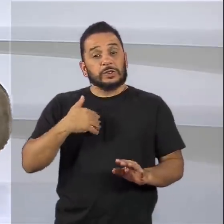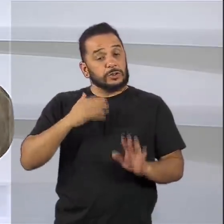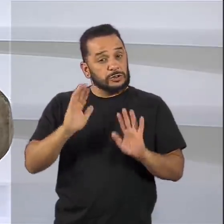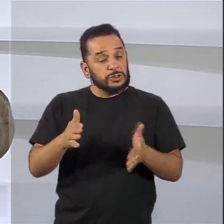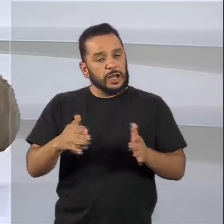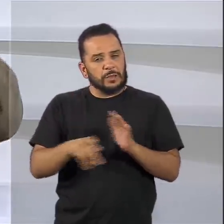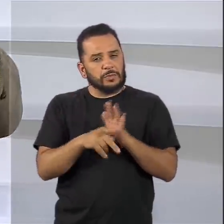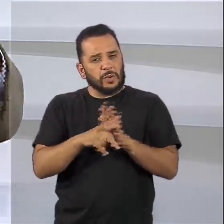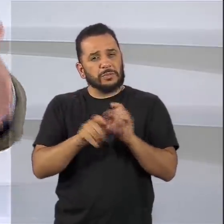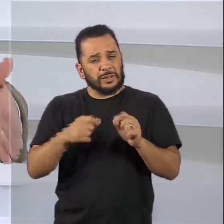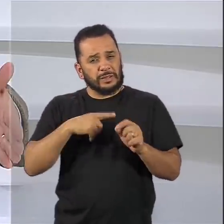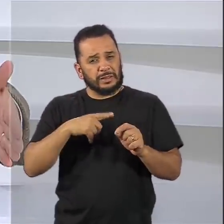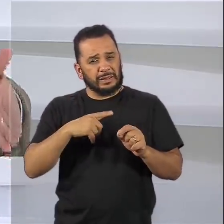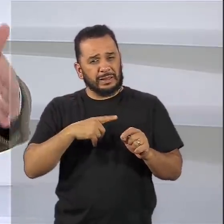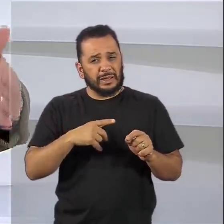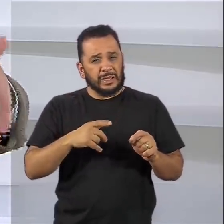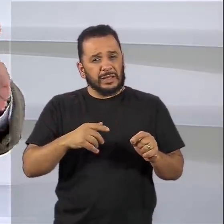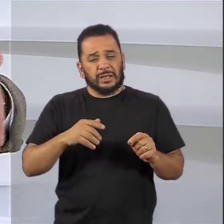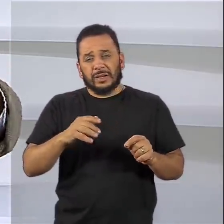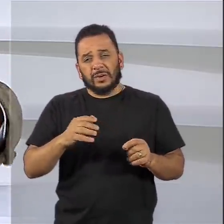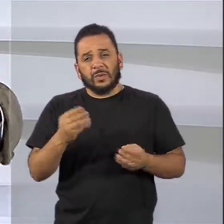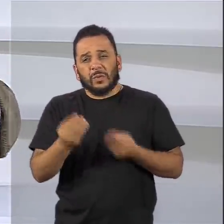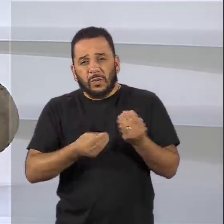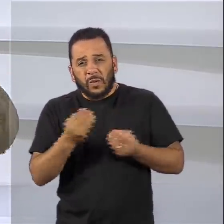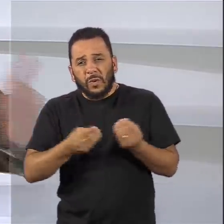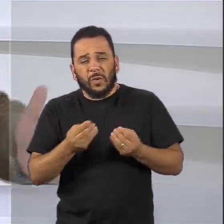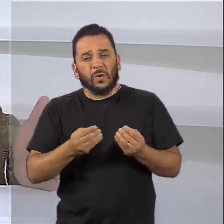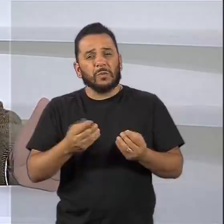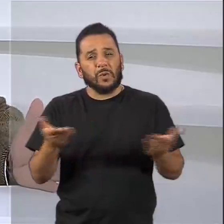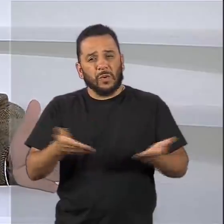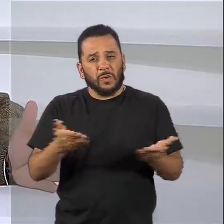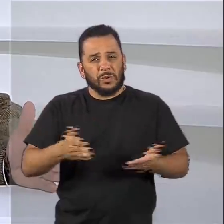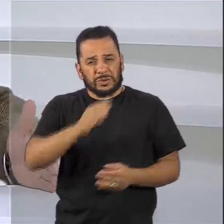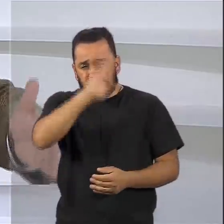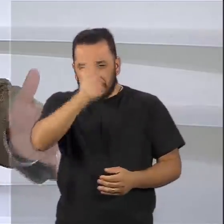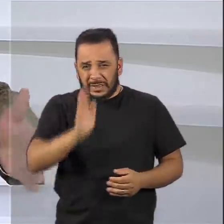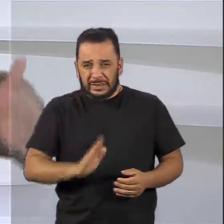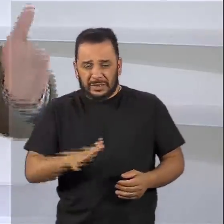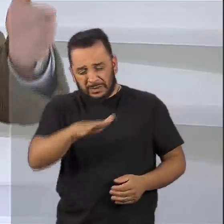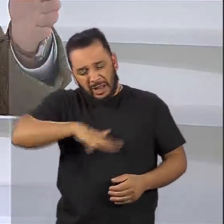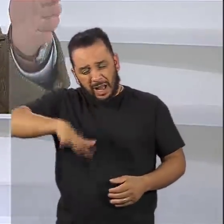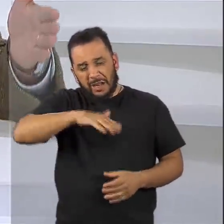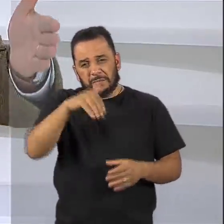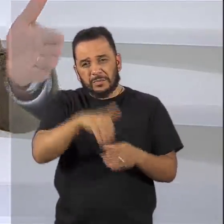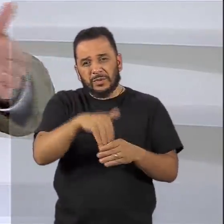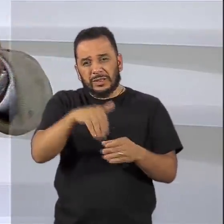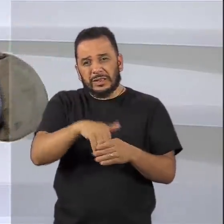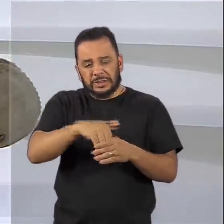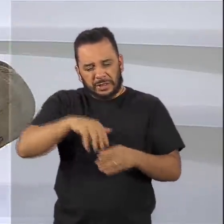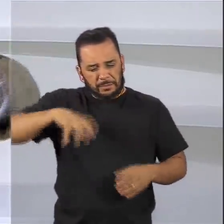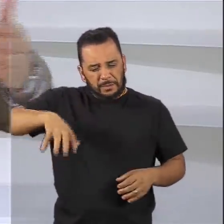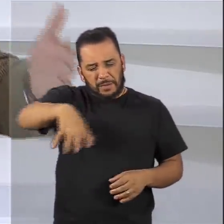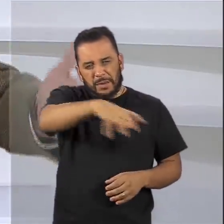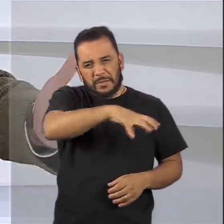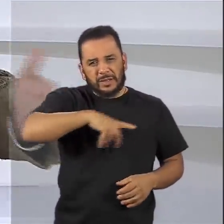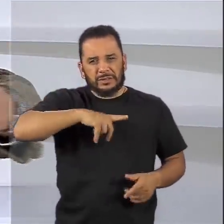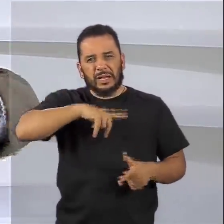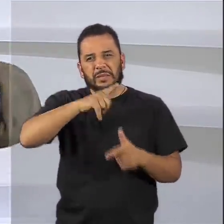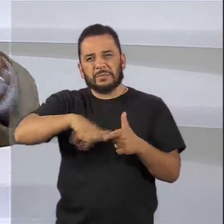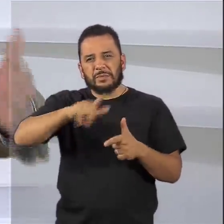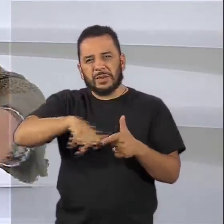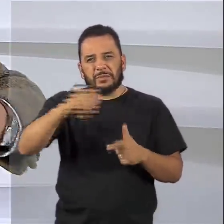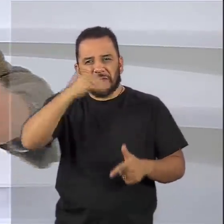olha a cacetada que o sistema político brasileiro tomou nos últimos anos. E, de repente, você vê que todos os